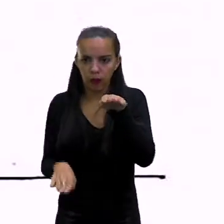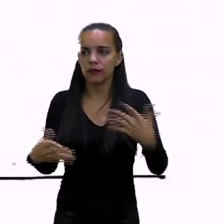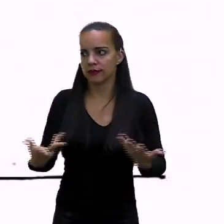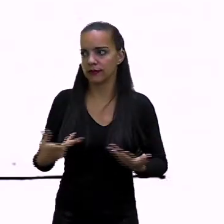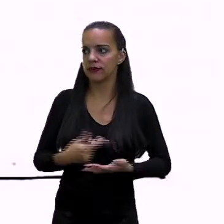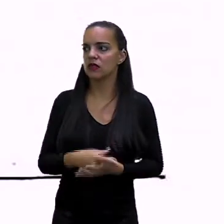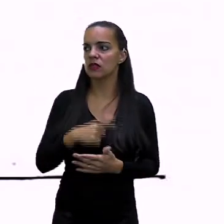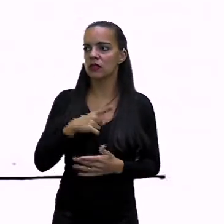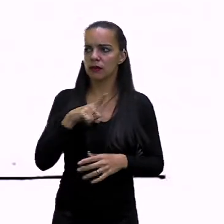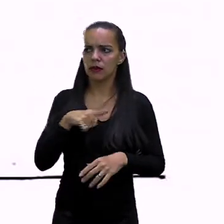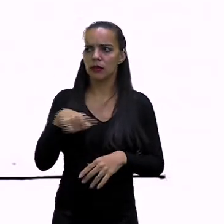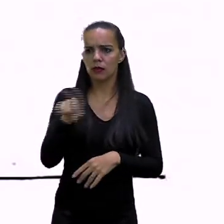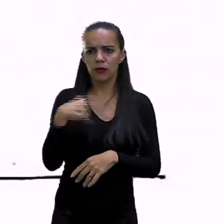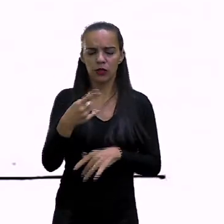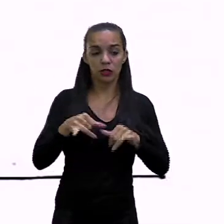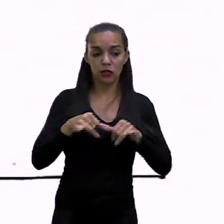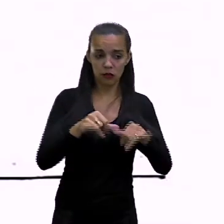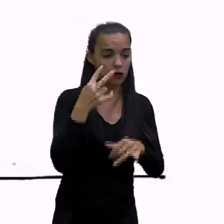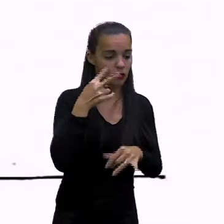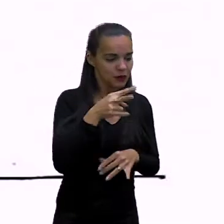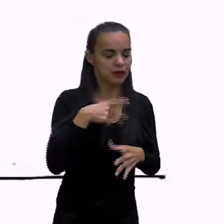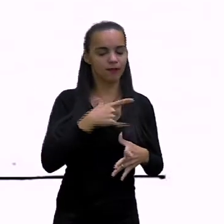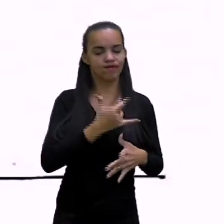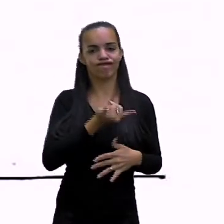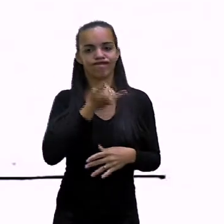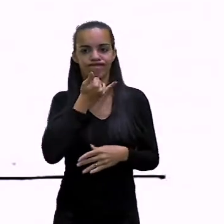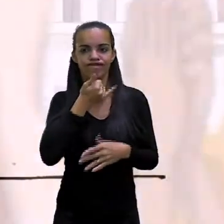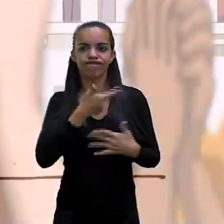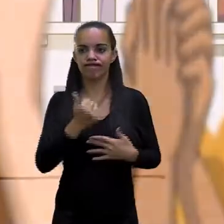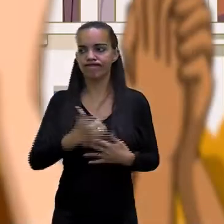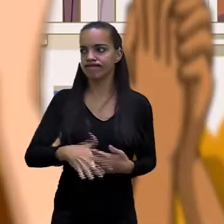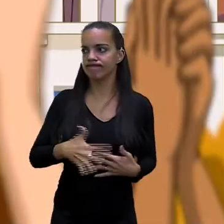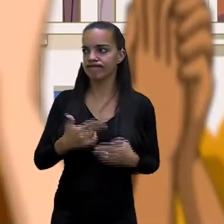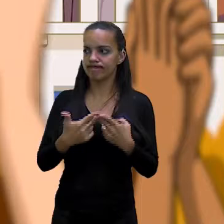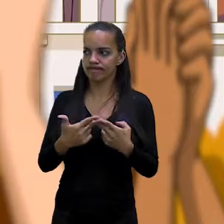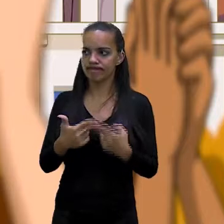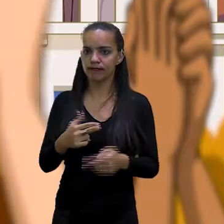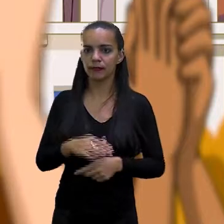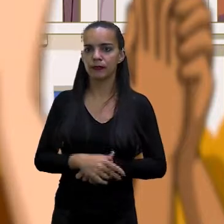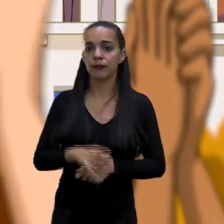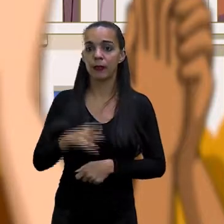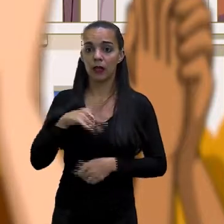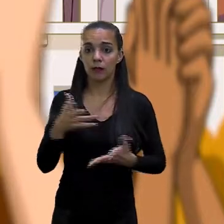Isso a gente sente nos supermercados. Durante o governo de Dom João VI,